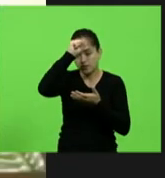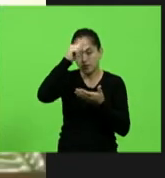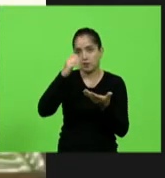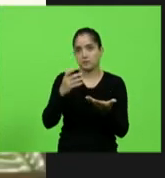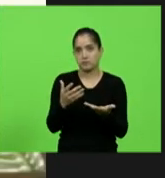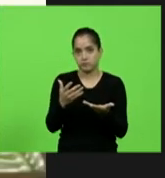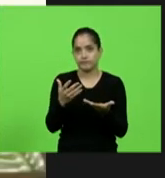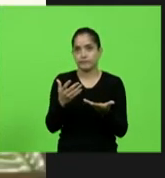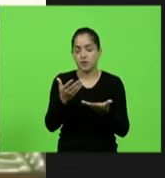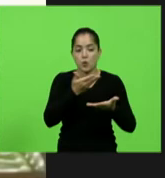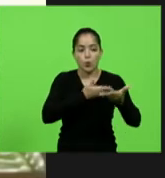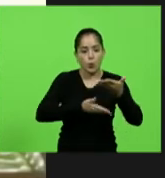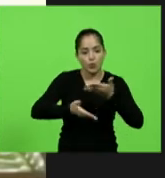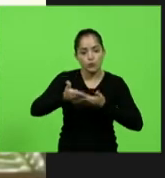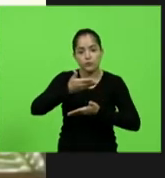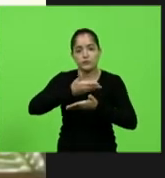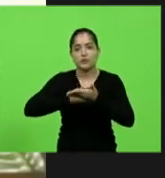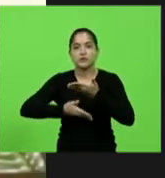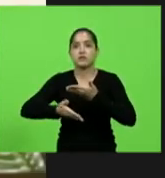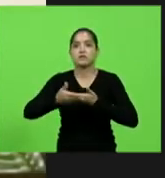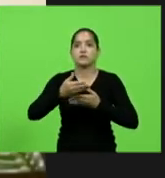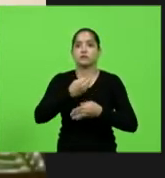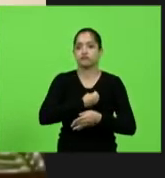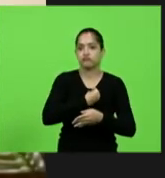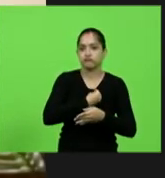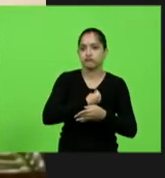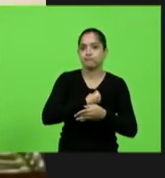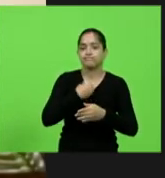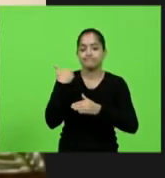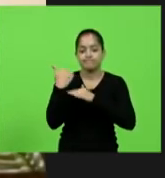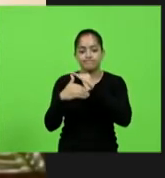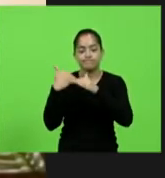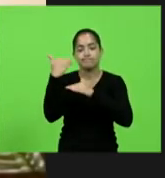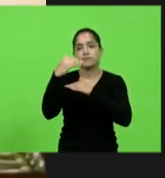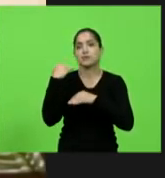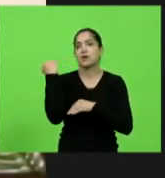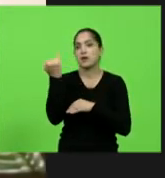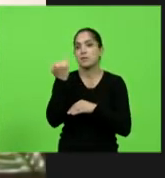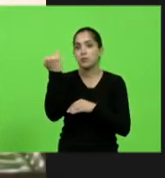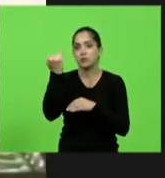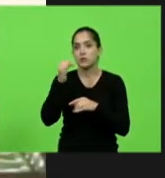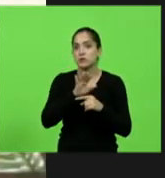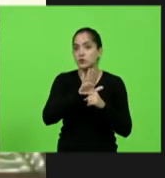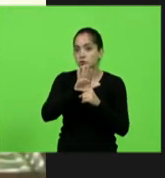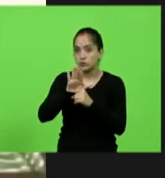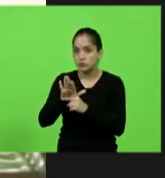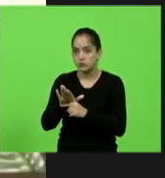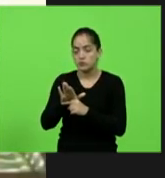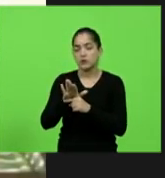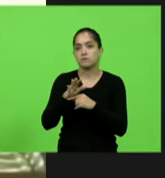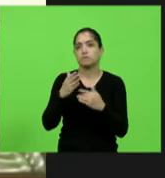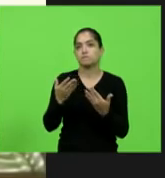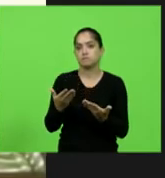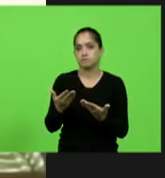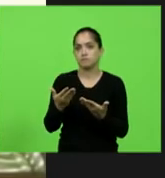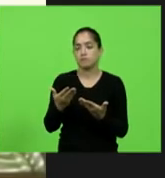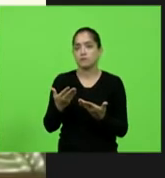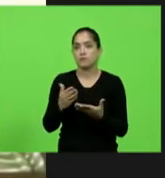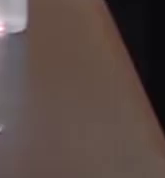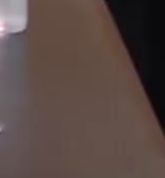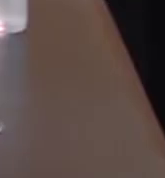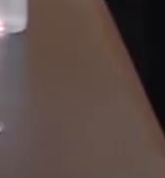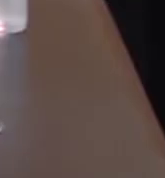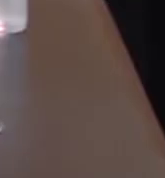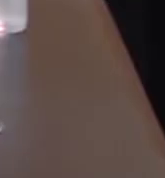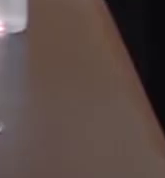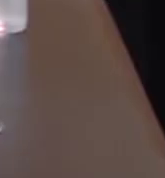convívio em sala de aula é fundamental para o desenvolvimento do jovem e da criança e isso não tem como se abrir mão.